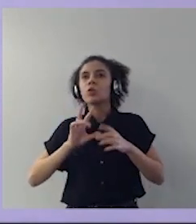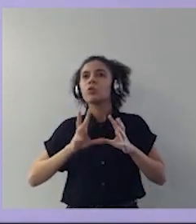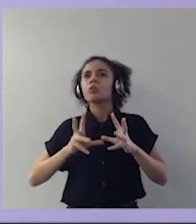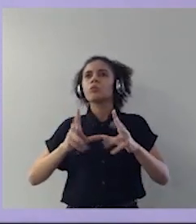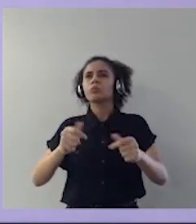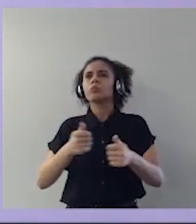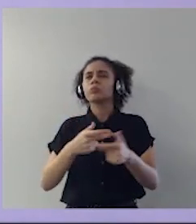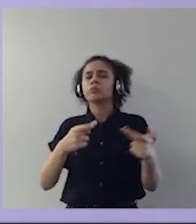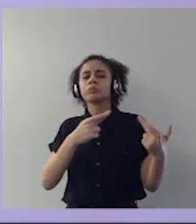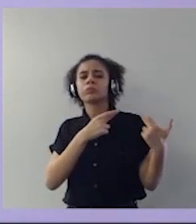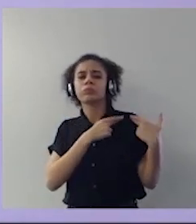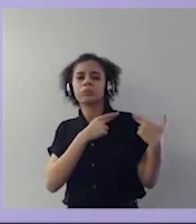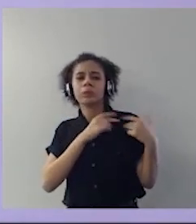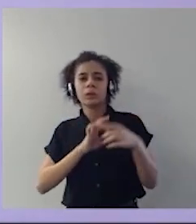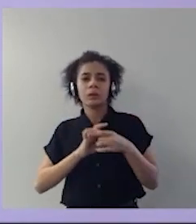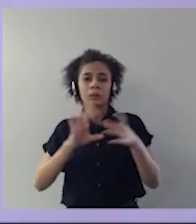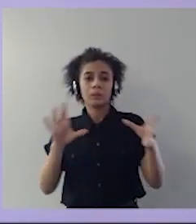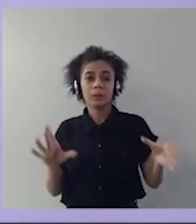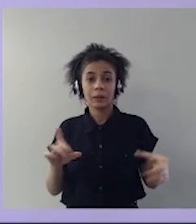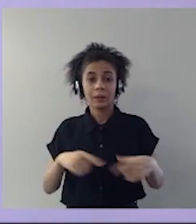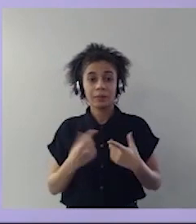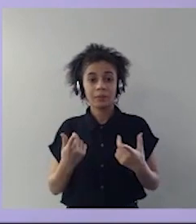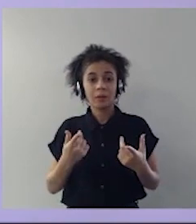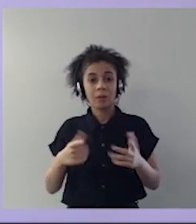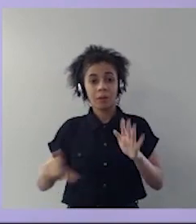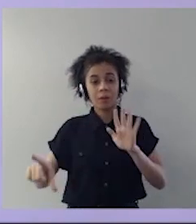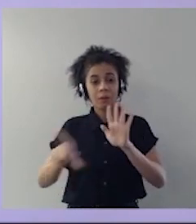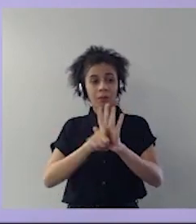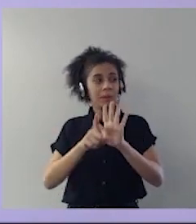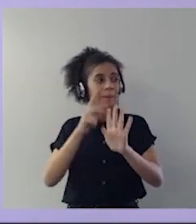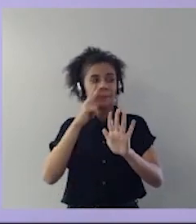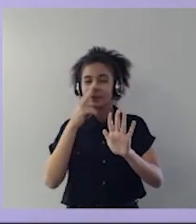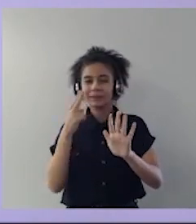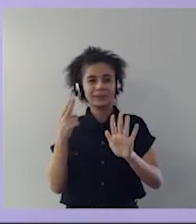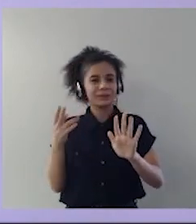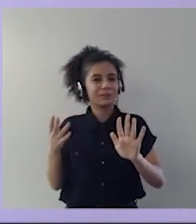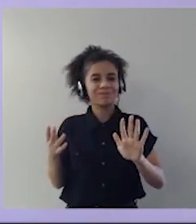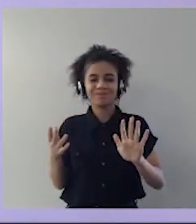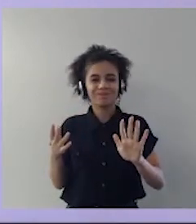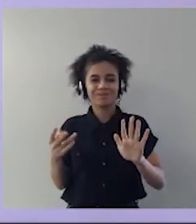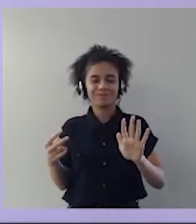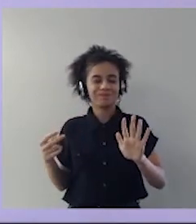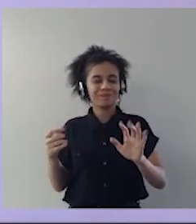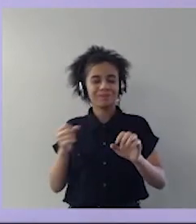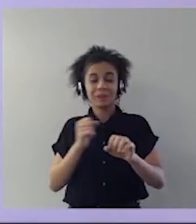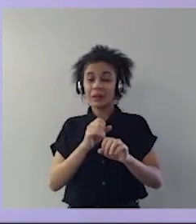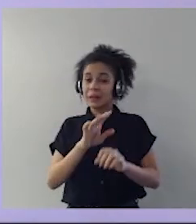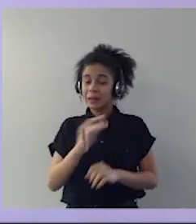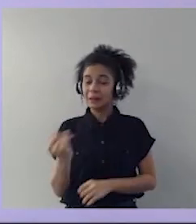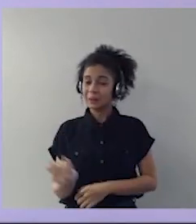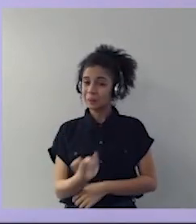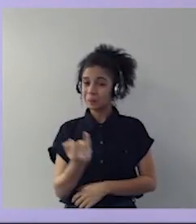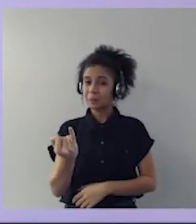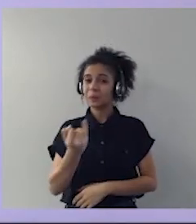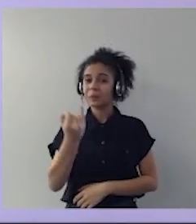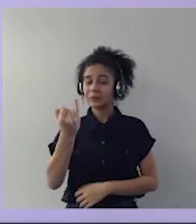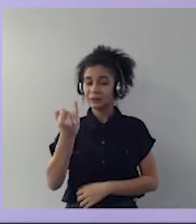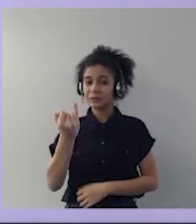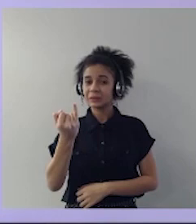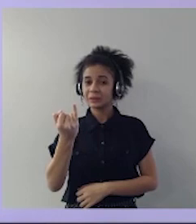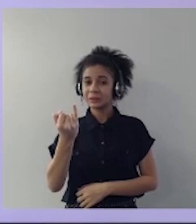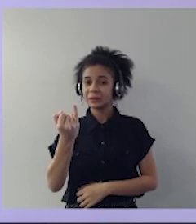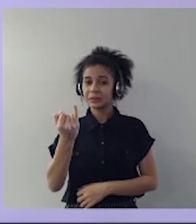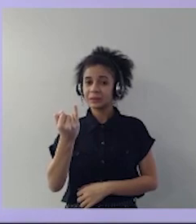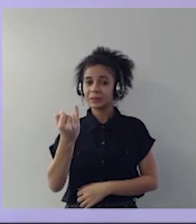O prédio da legalidade, portanto, está sendo atingido. Ao menos, e aqui isso é muito importante, na